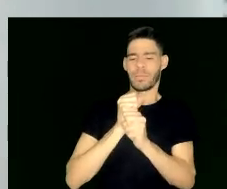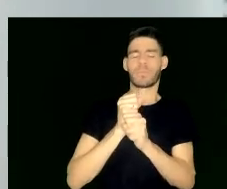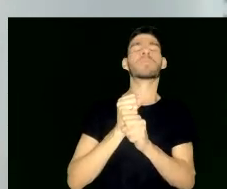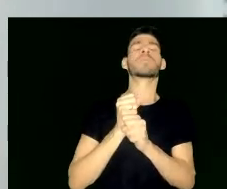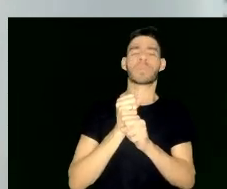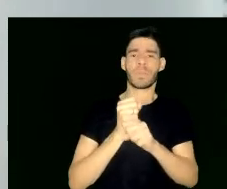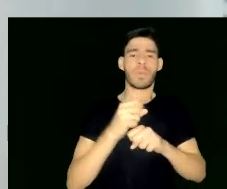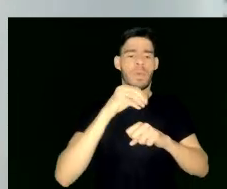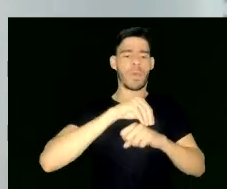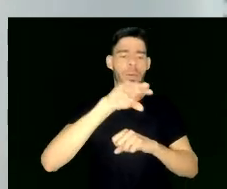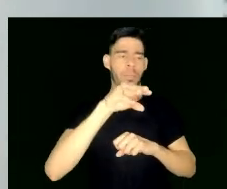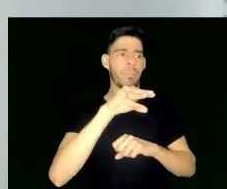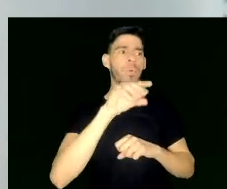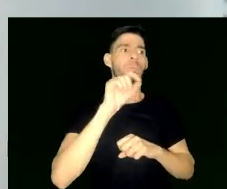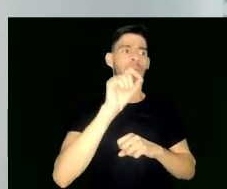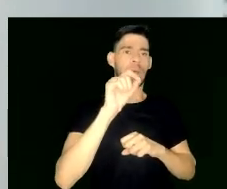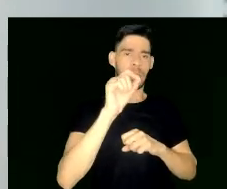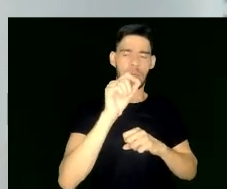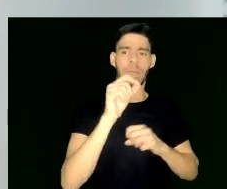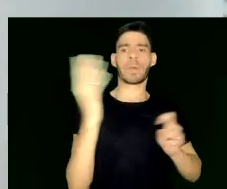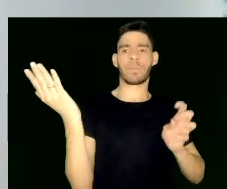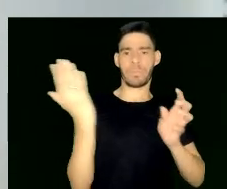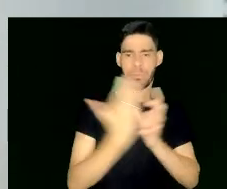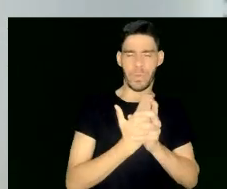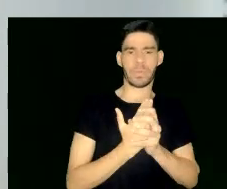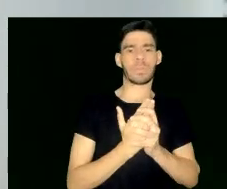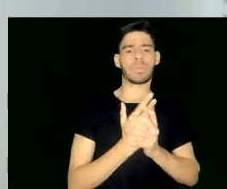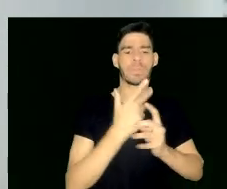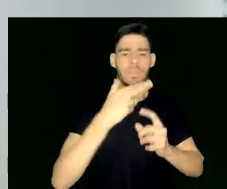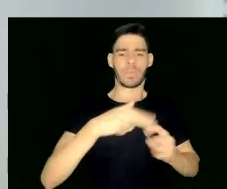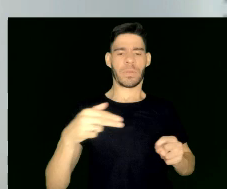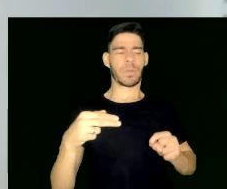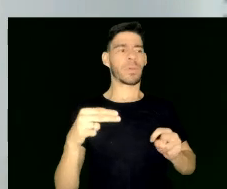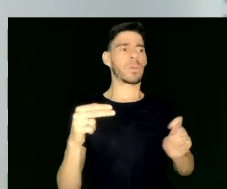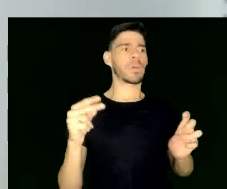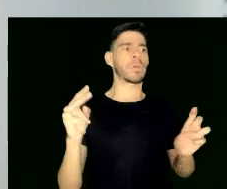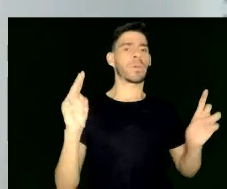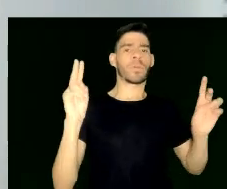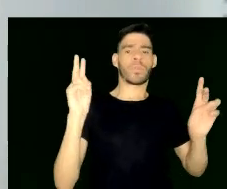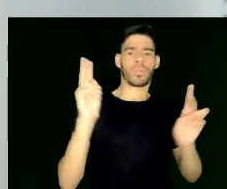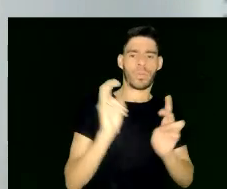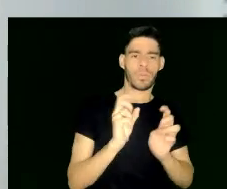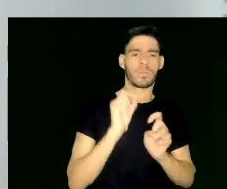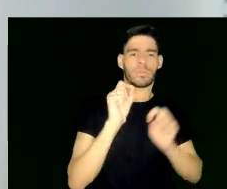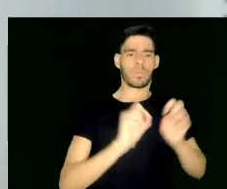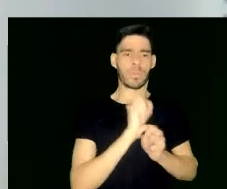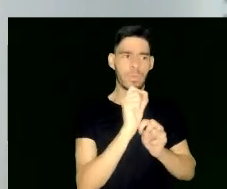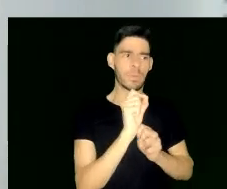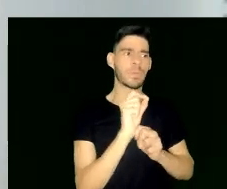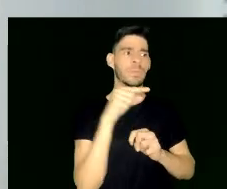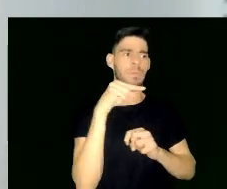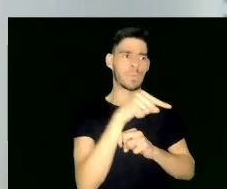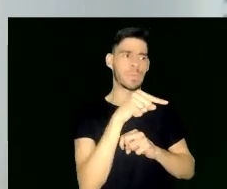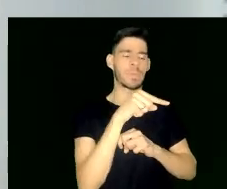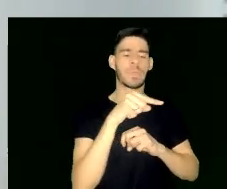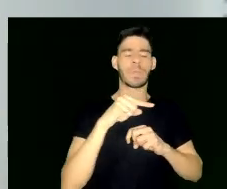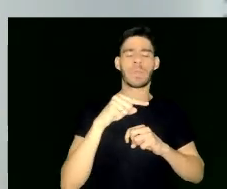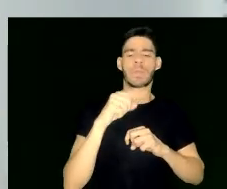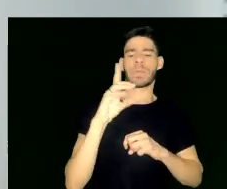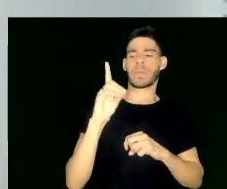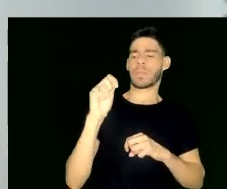anos atrás, foi publicado um livro que se tornou bastante popular. O título é Como as Democracias Morrem, do